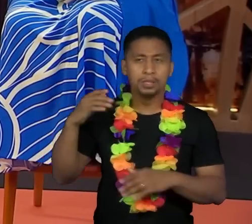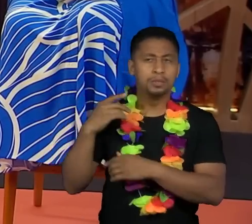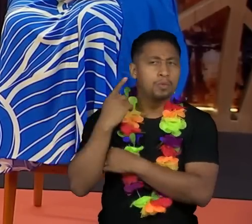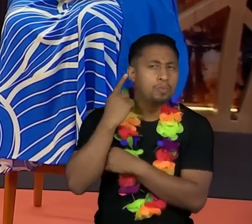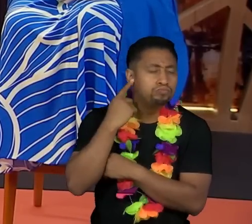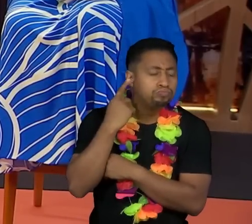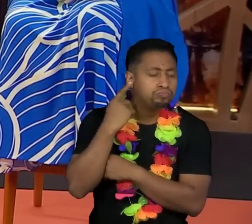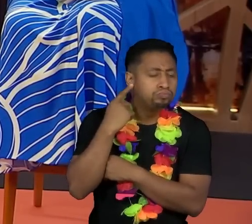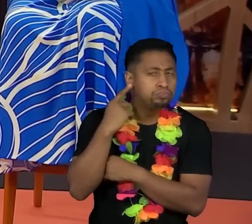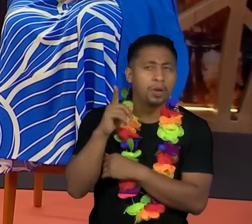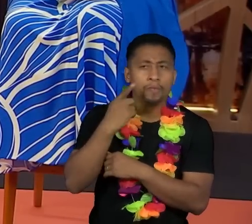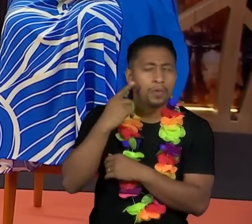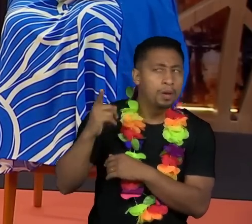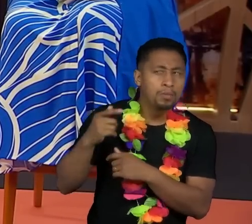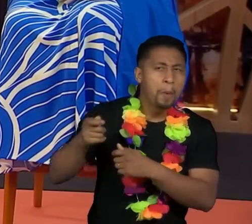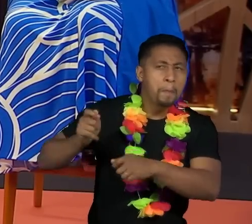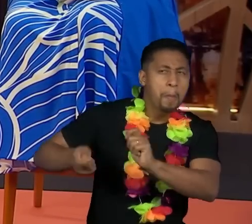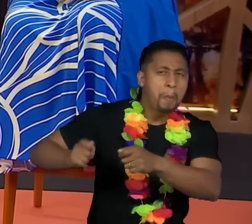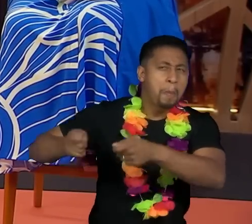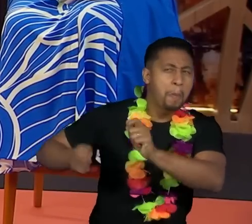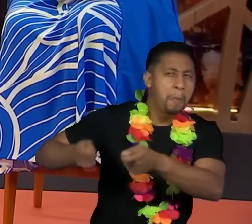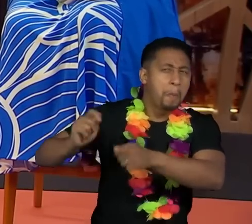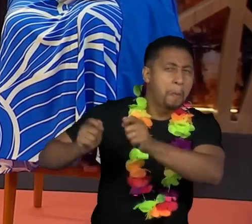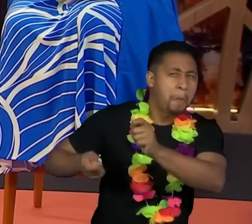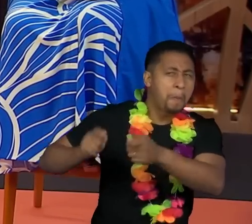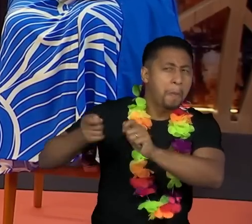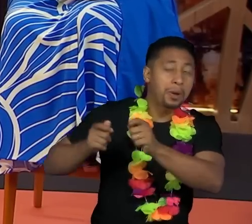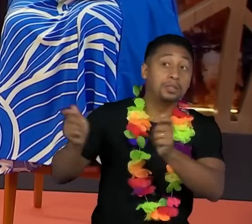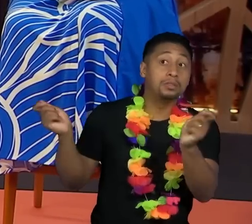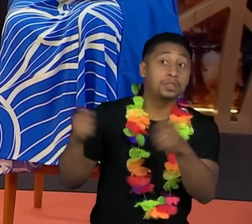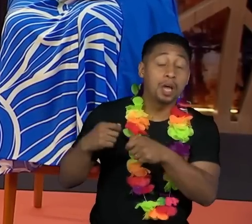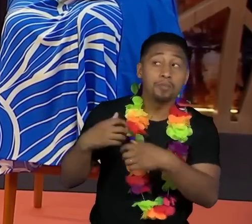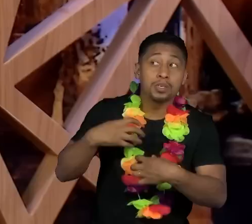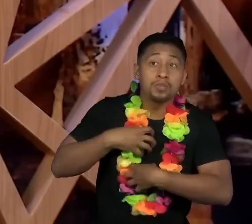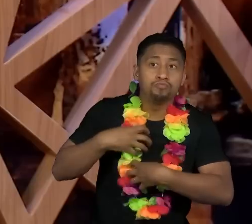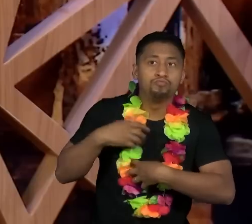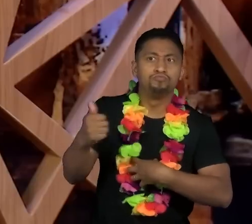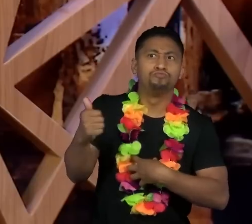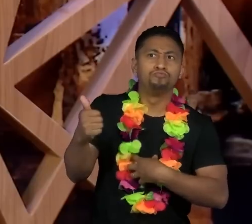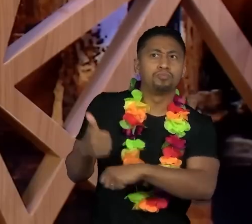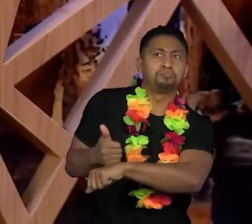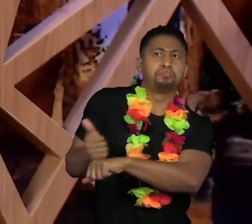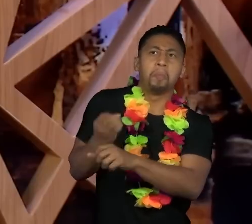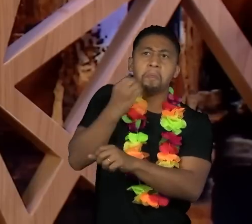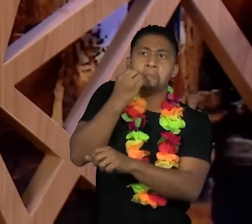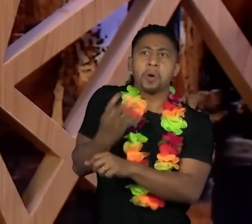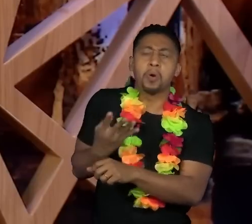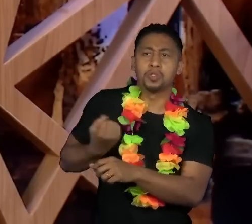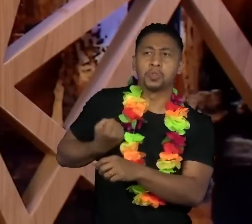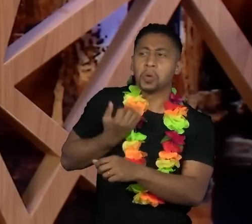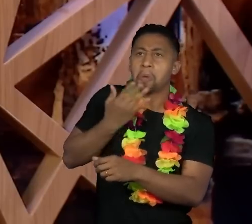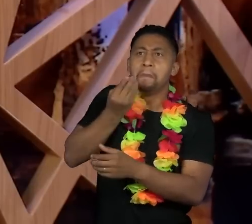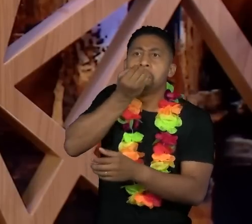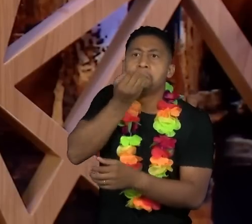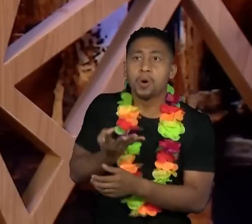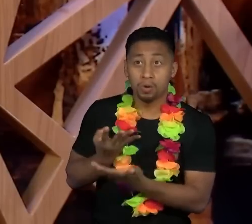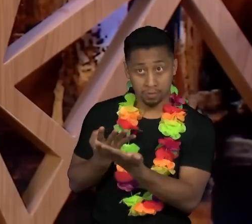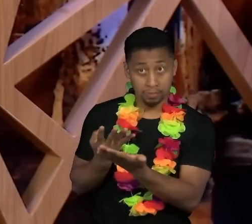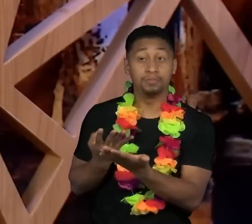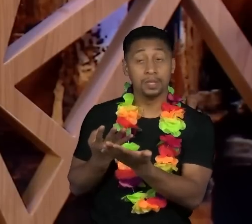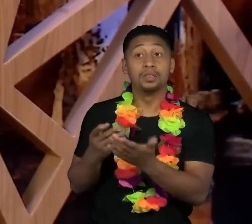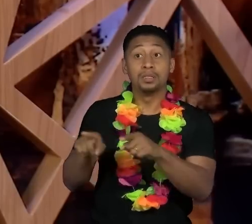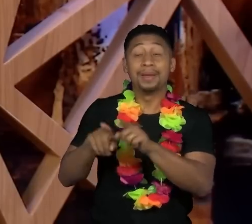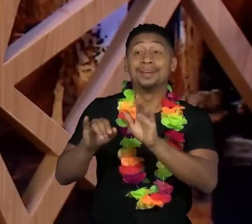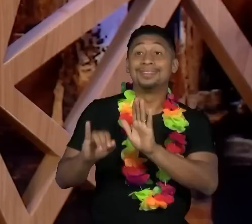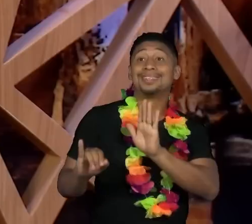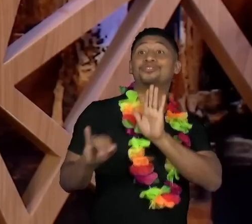era ligada às tradições religiosas da escola, cada bateria era dedicada a um orixá, mas também porque tinha uma identidade. Você